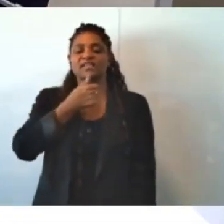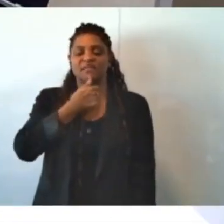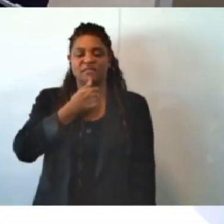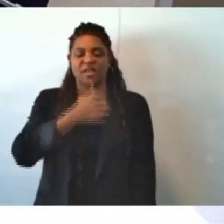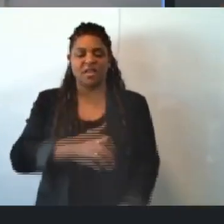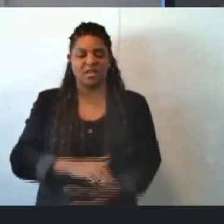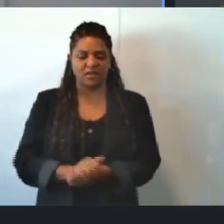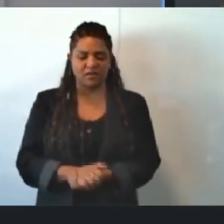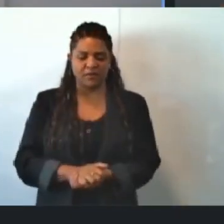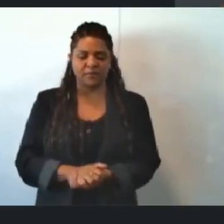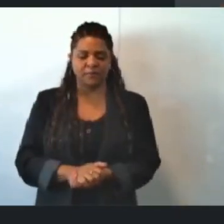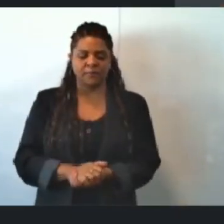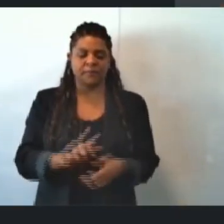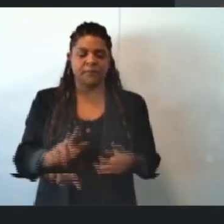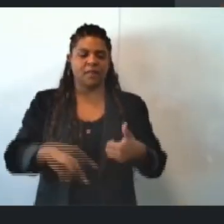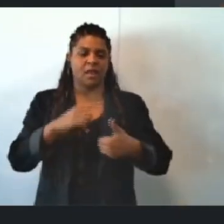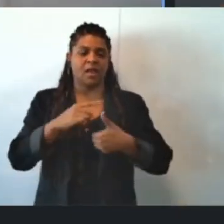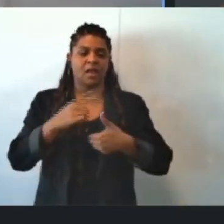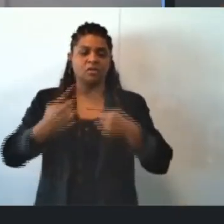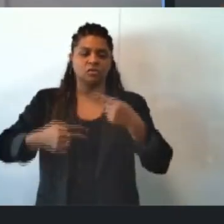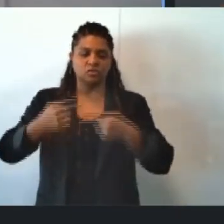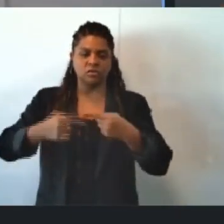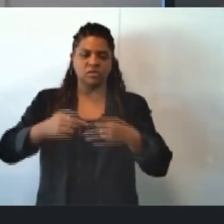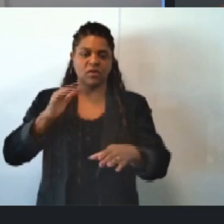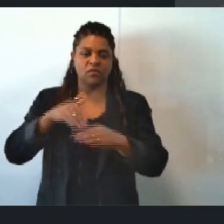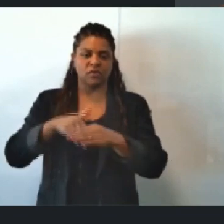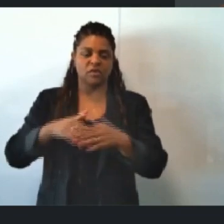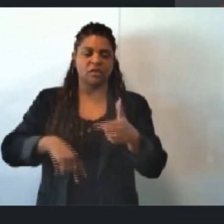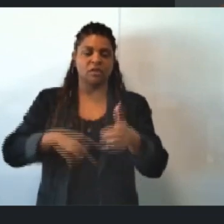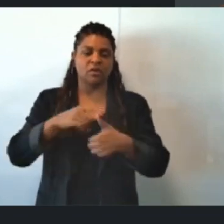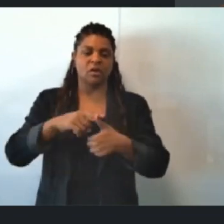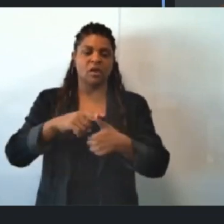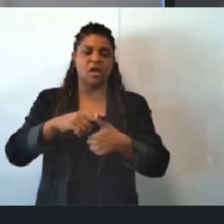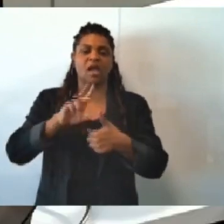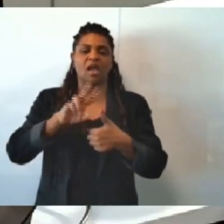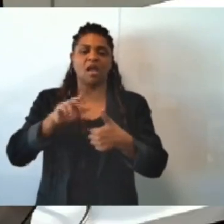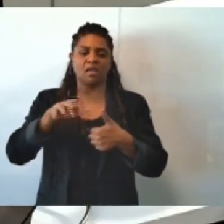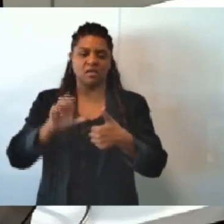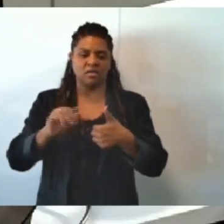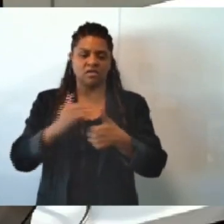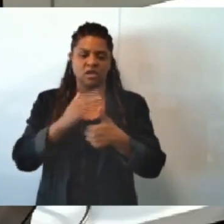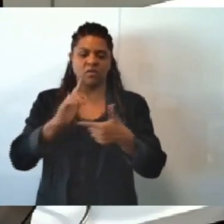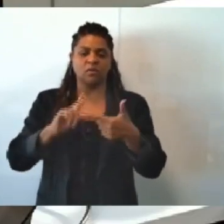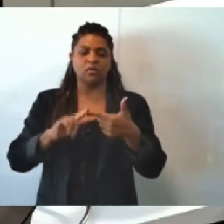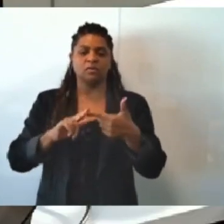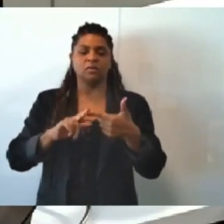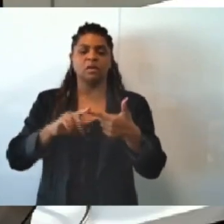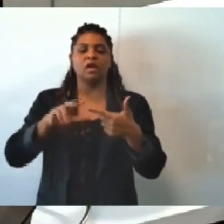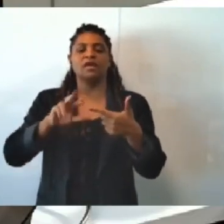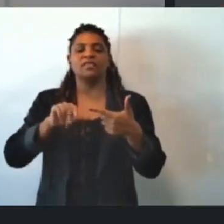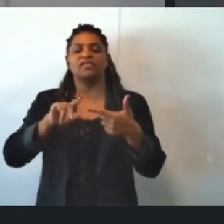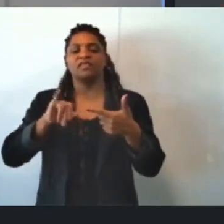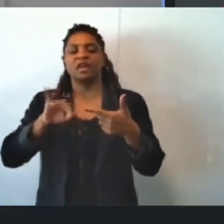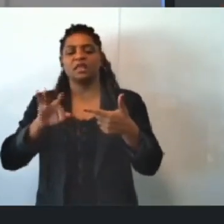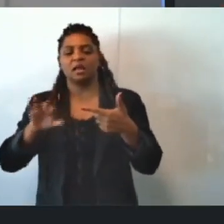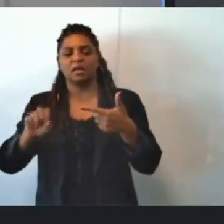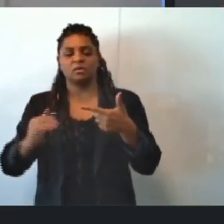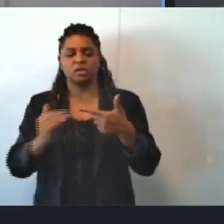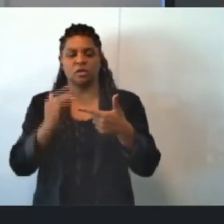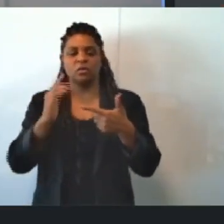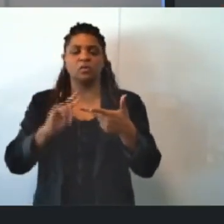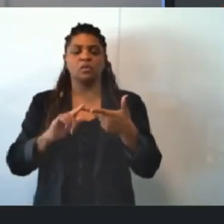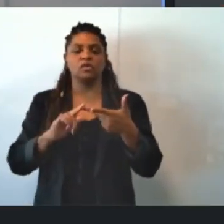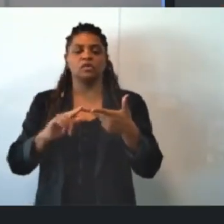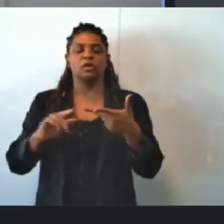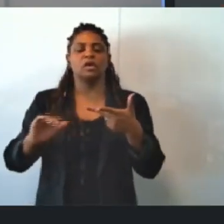Henrique Braga. De acordo. Miltinho CGE. De acordo. Fernando Luiz. Com requerimento. Eu também estou de acordo com o